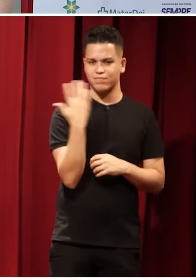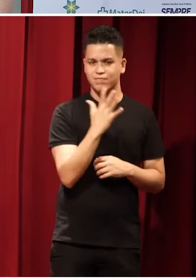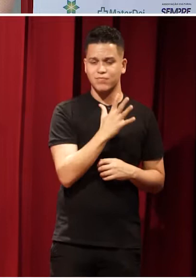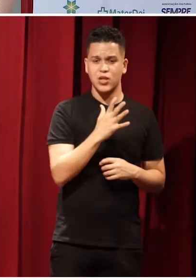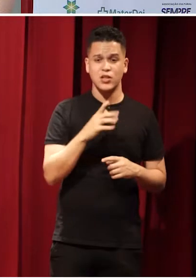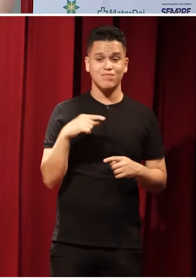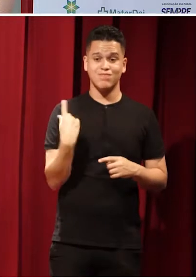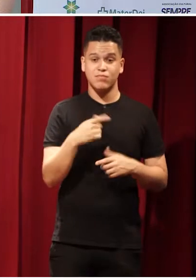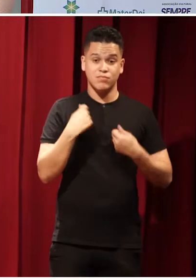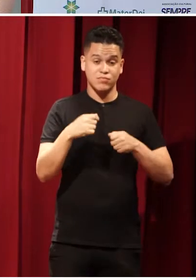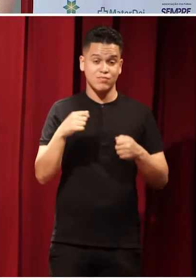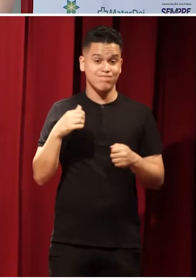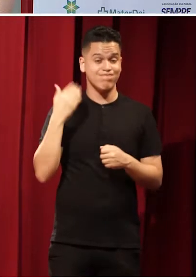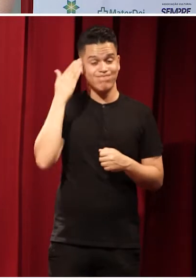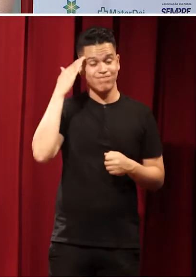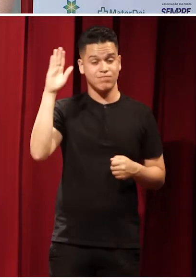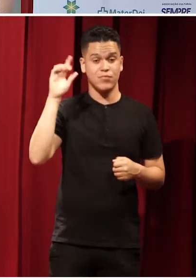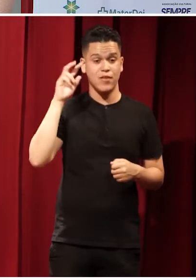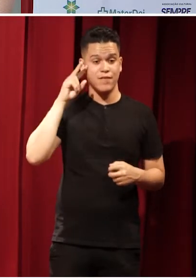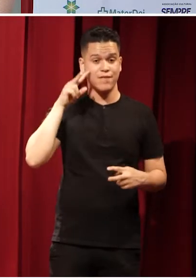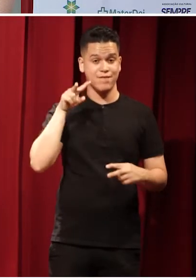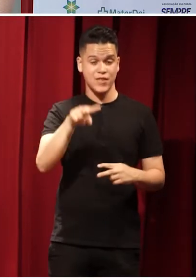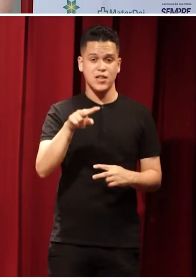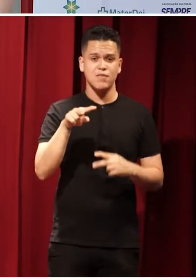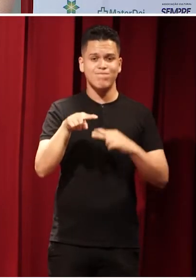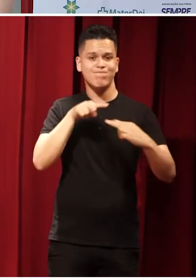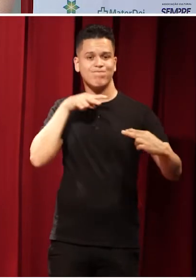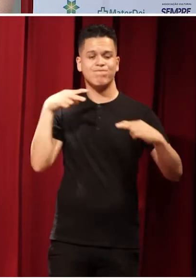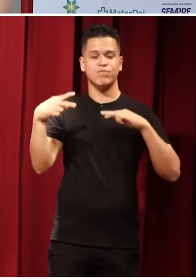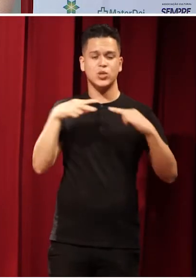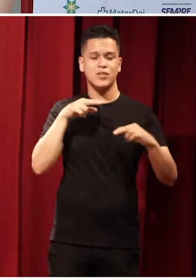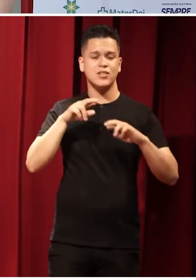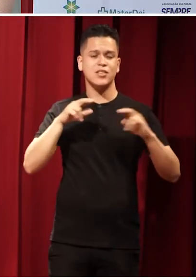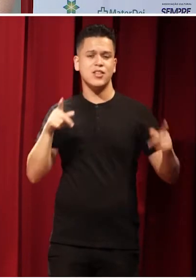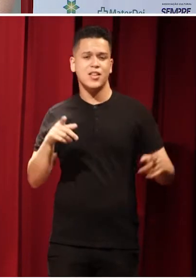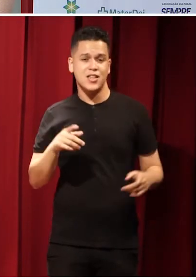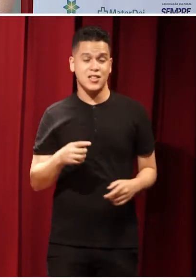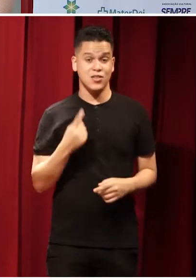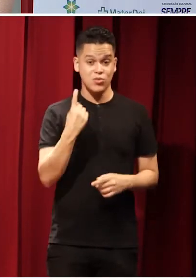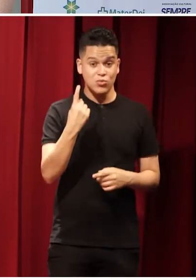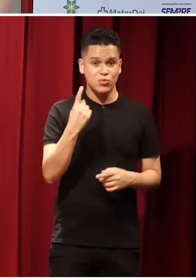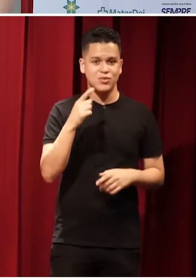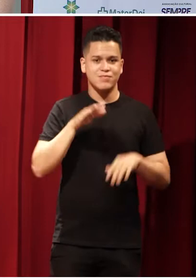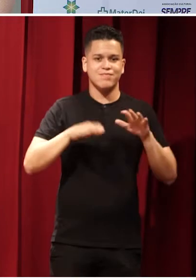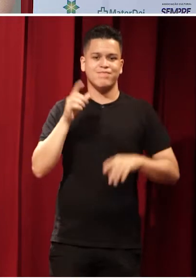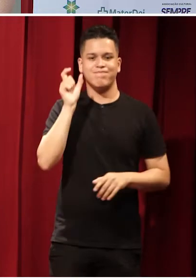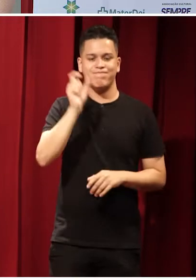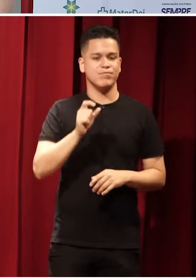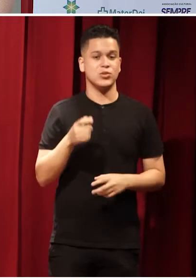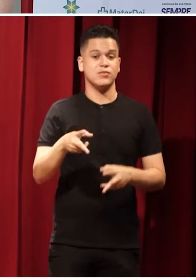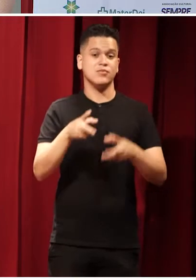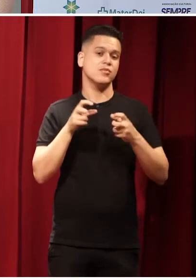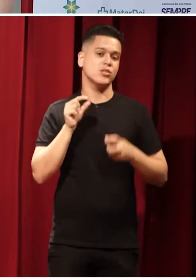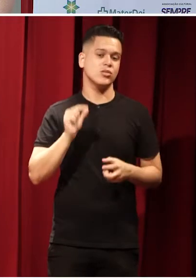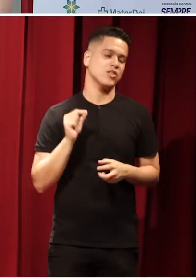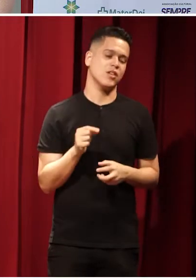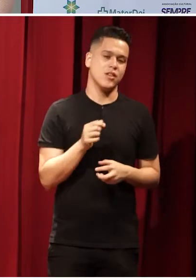diversas óticas. Uma das óticas que normalmente as pessoas não se dão conta é a